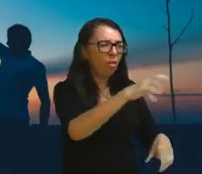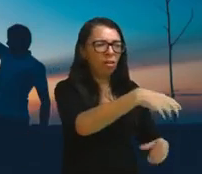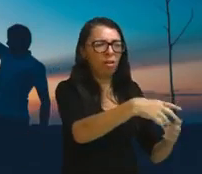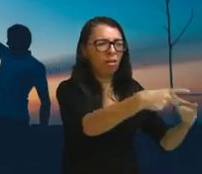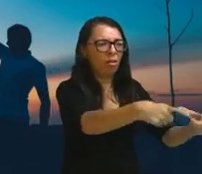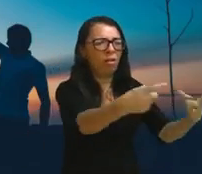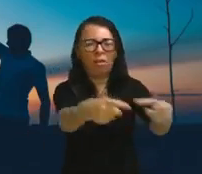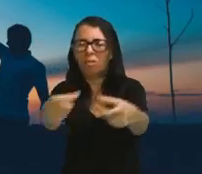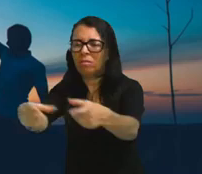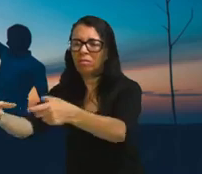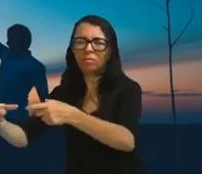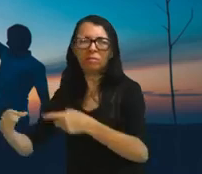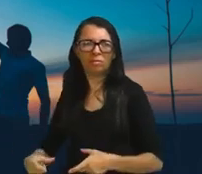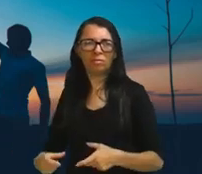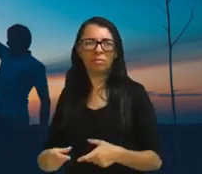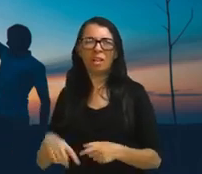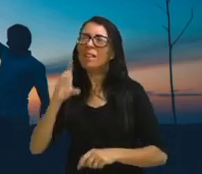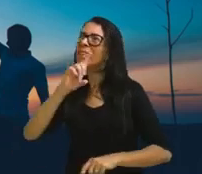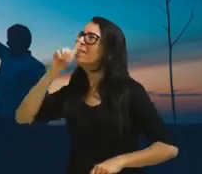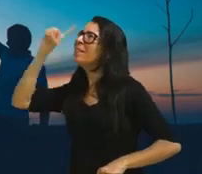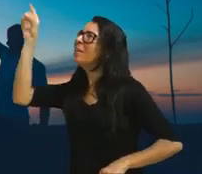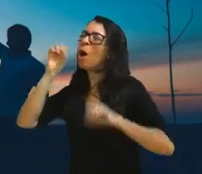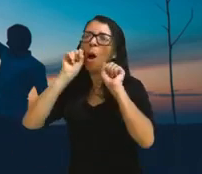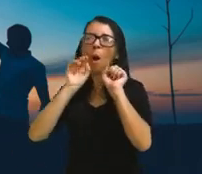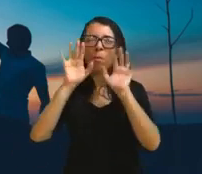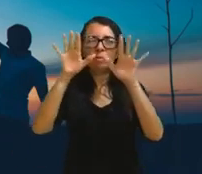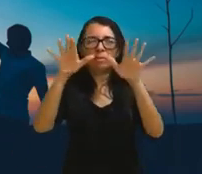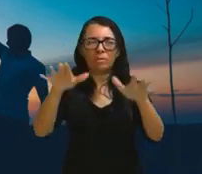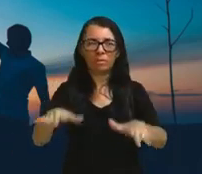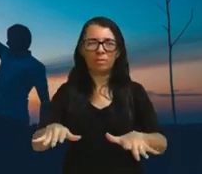um de vocês. Um grande abraço, queridos e